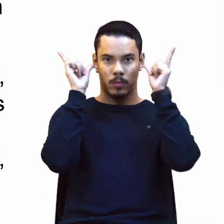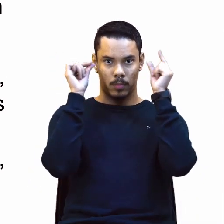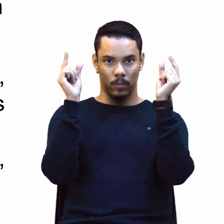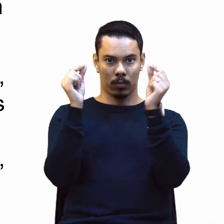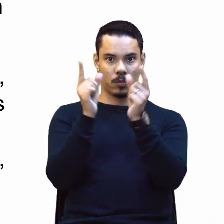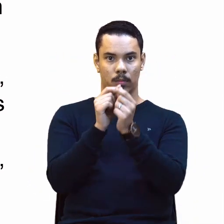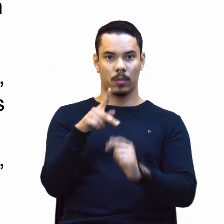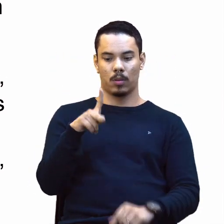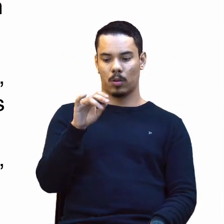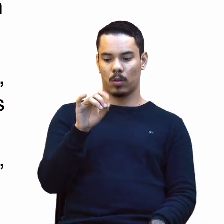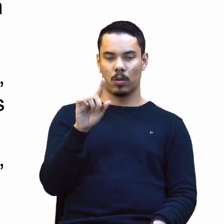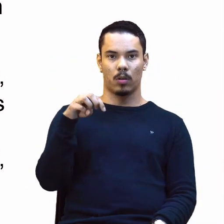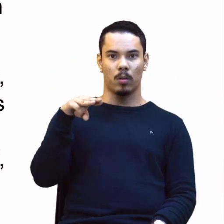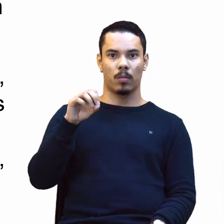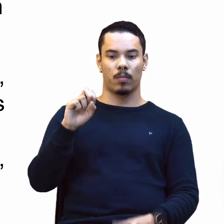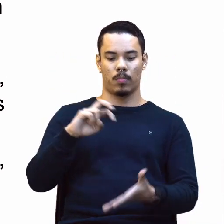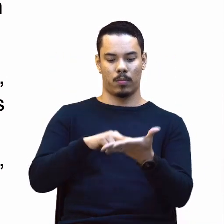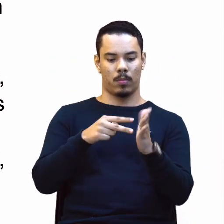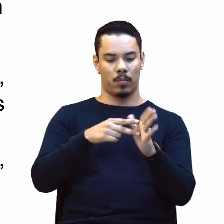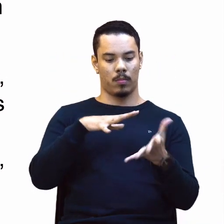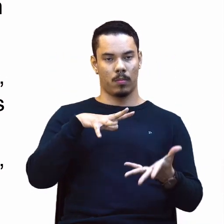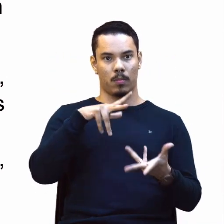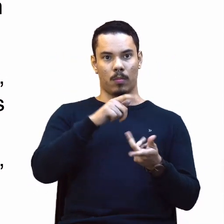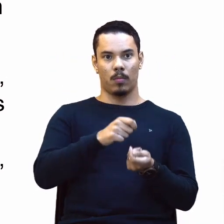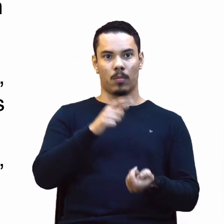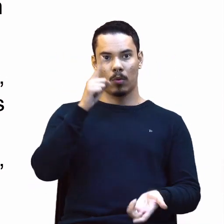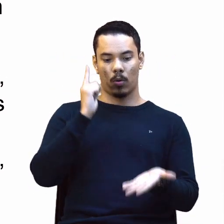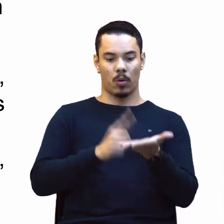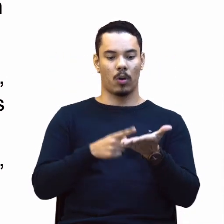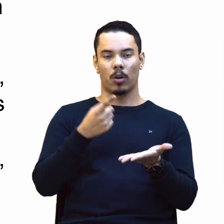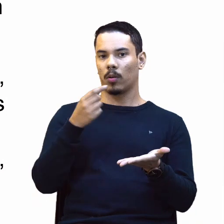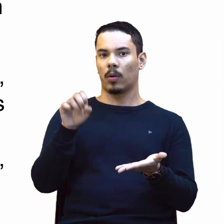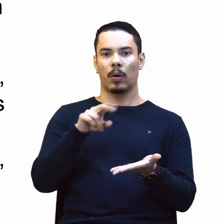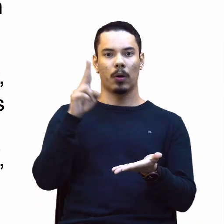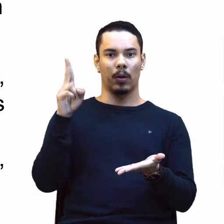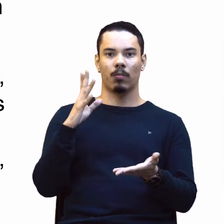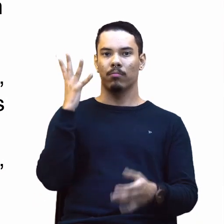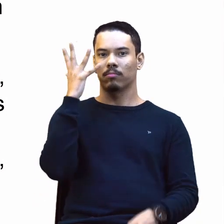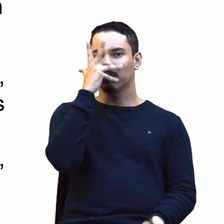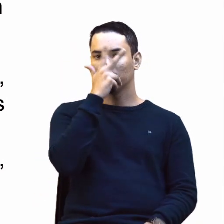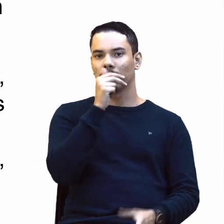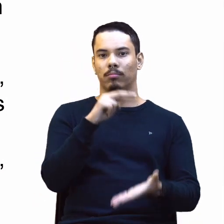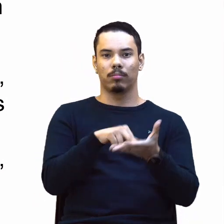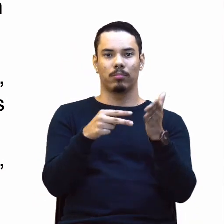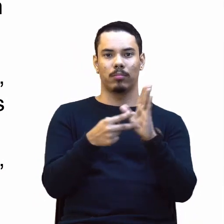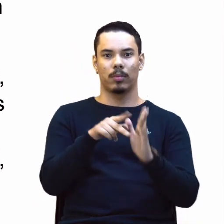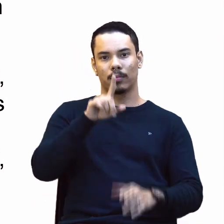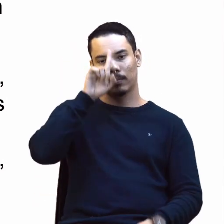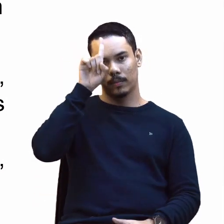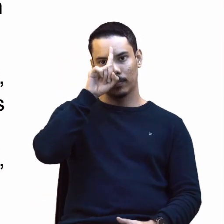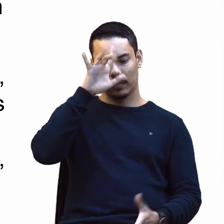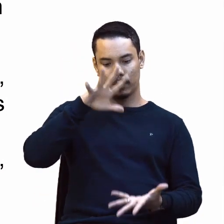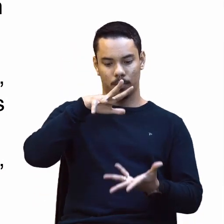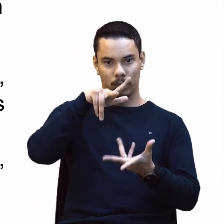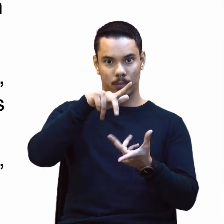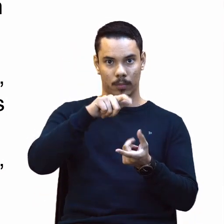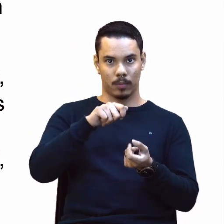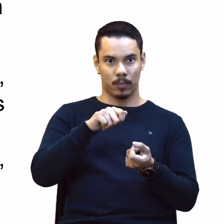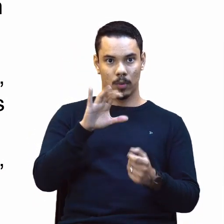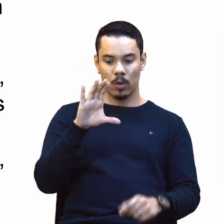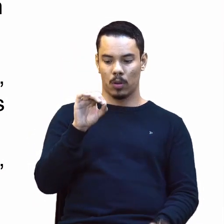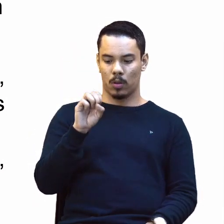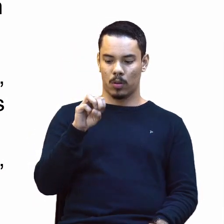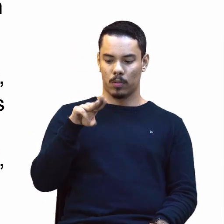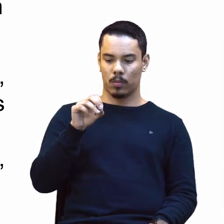cosmos, mundo, ordem, né? Beleza, significa a criação do mundo. Veja bem, cosmos, né? Criação